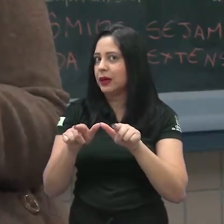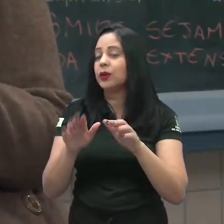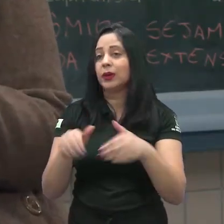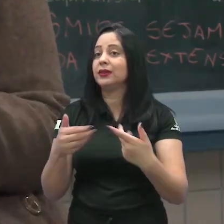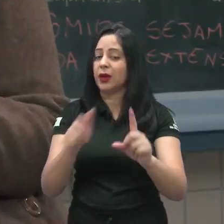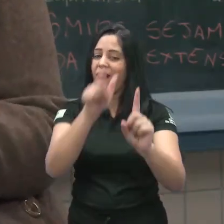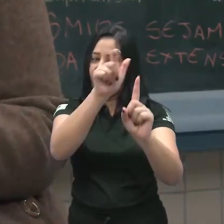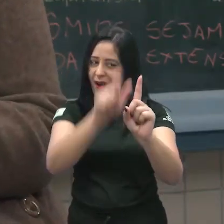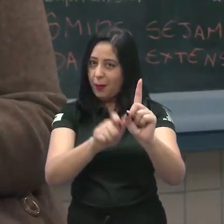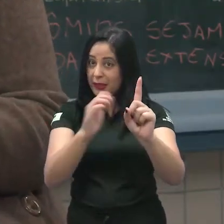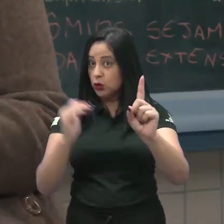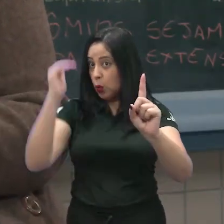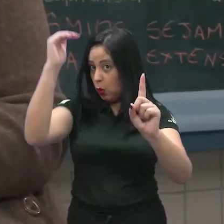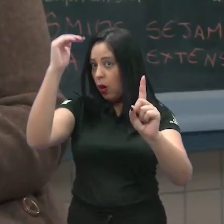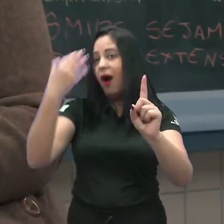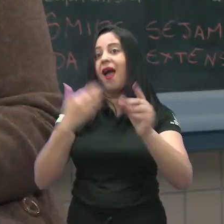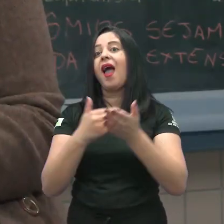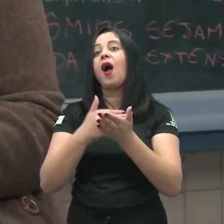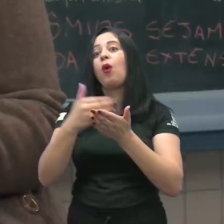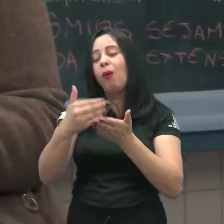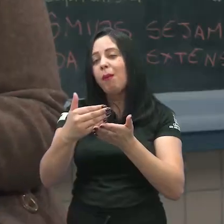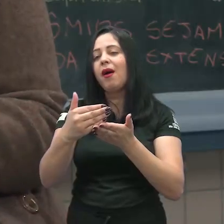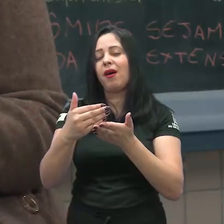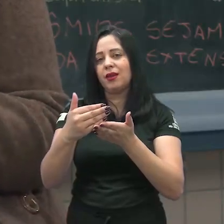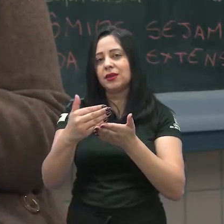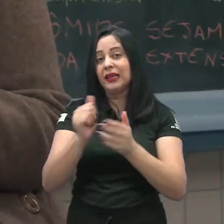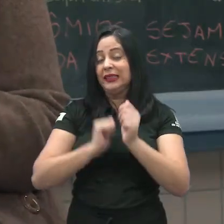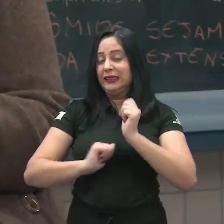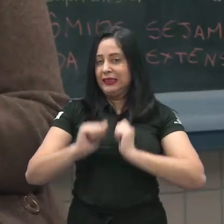também aqui serviços, a gente oferece serviços